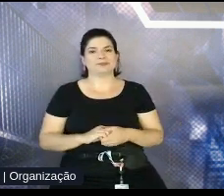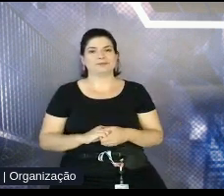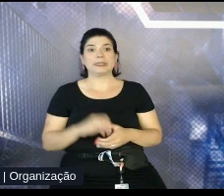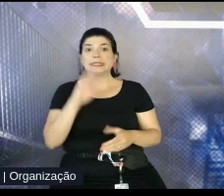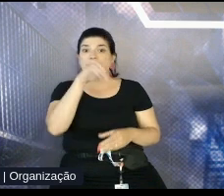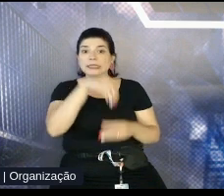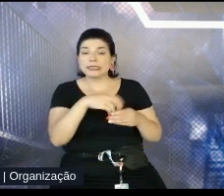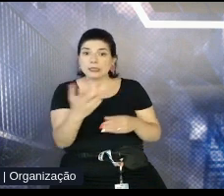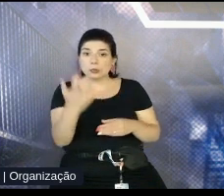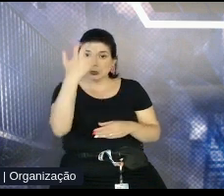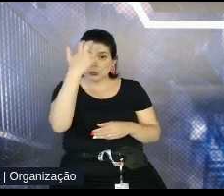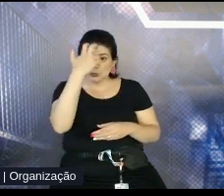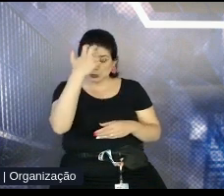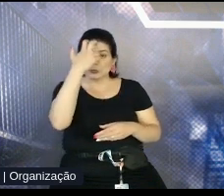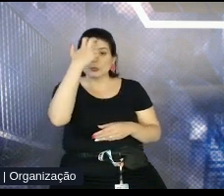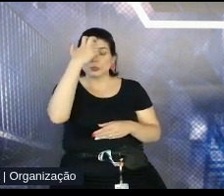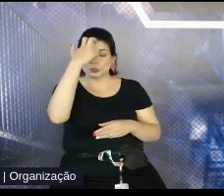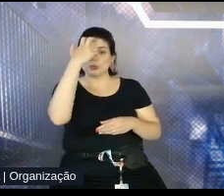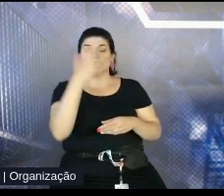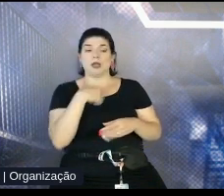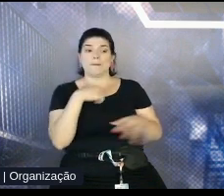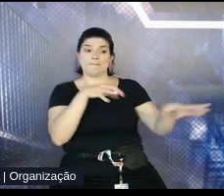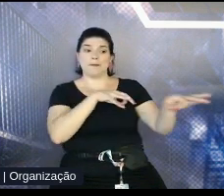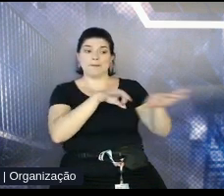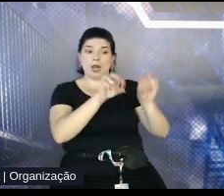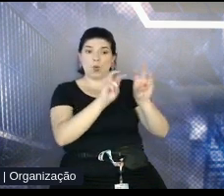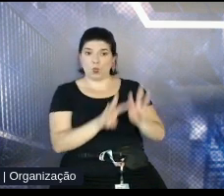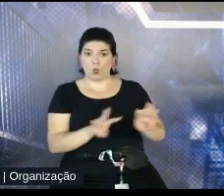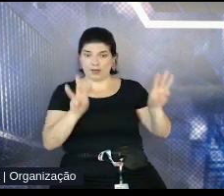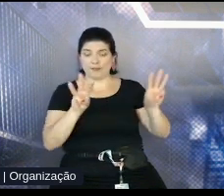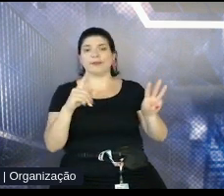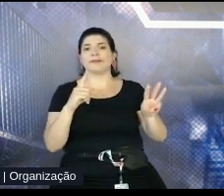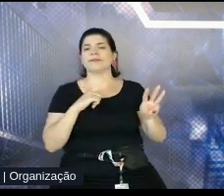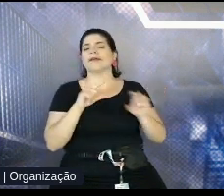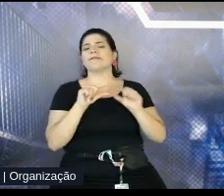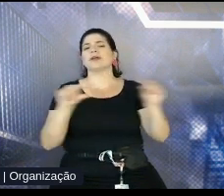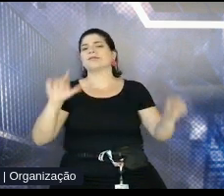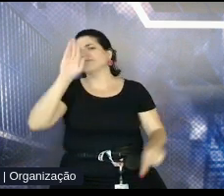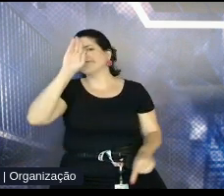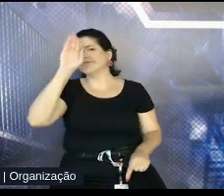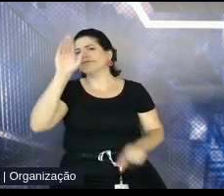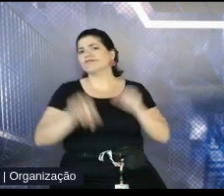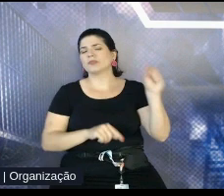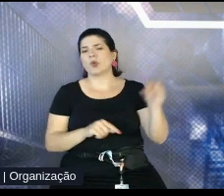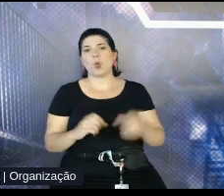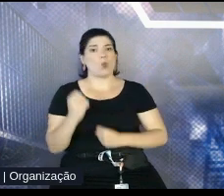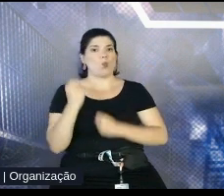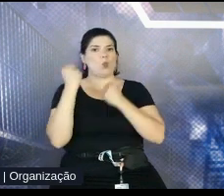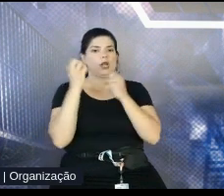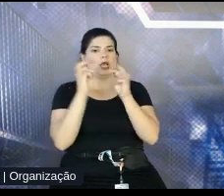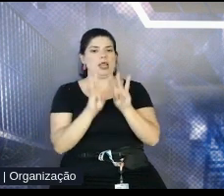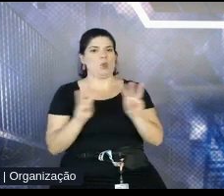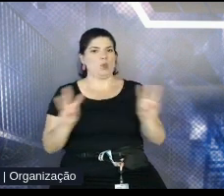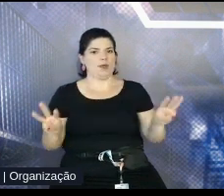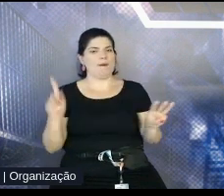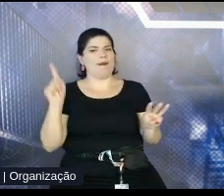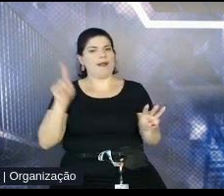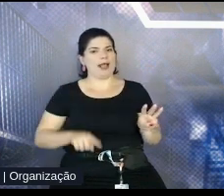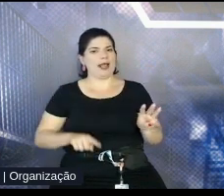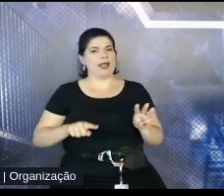de formação da web, o que é que ele traz aí como frase fundamental, né? O poder da web está na